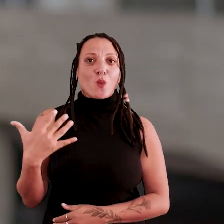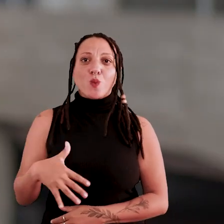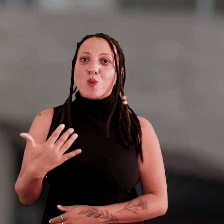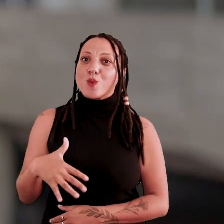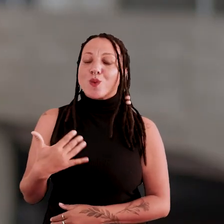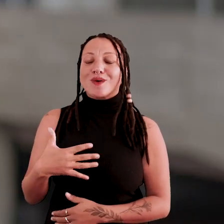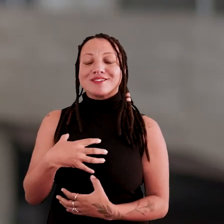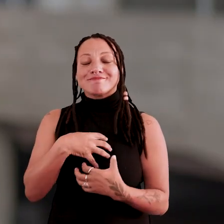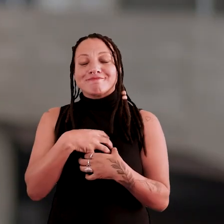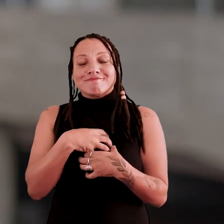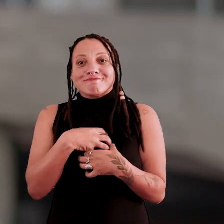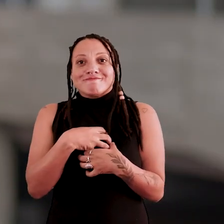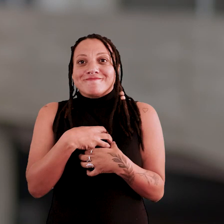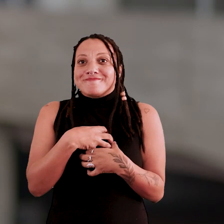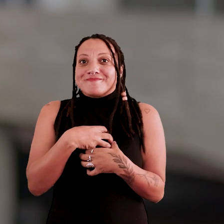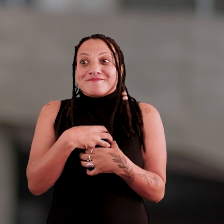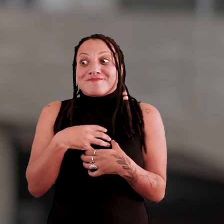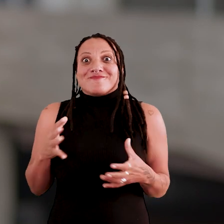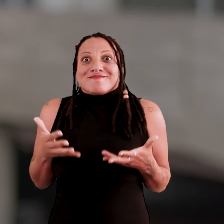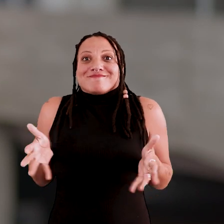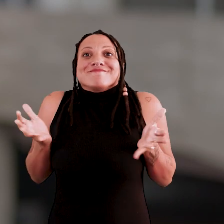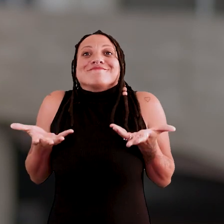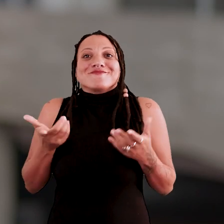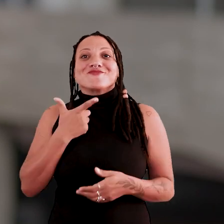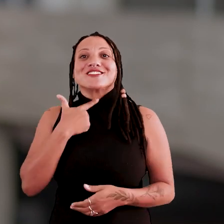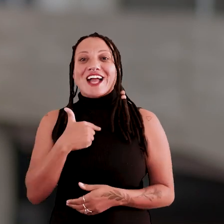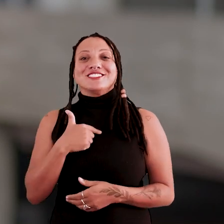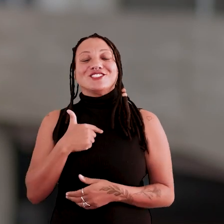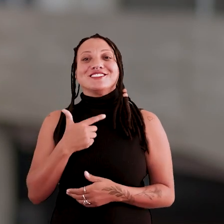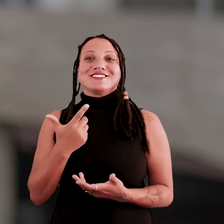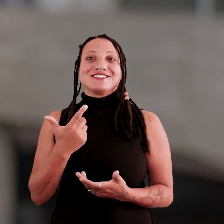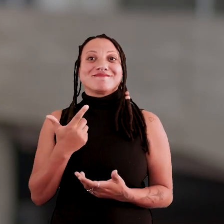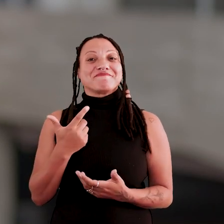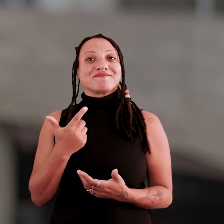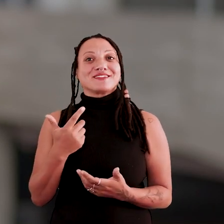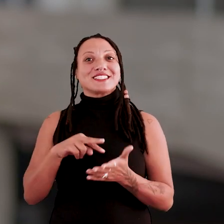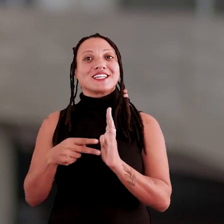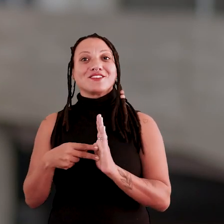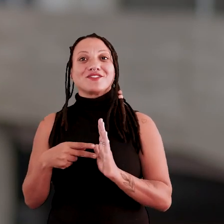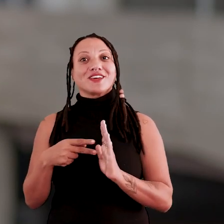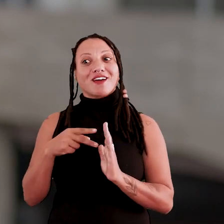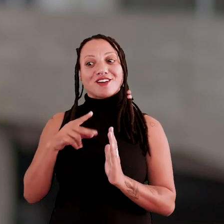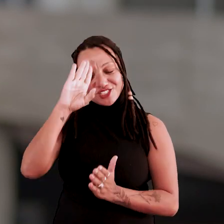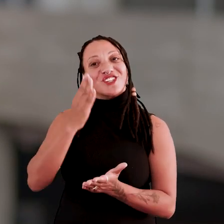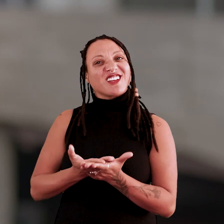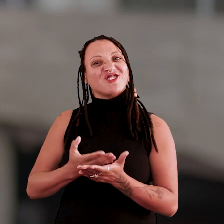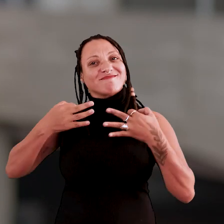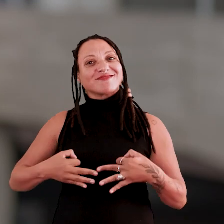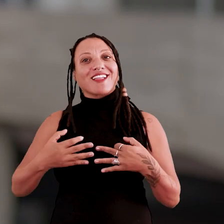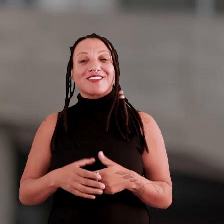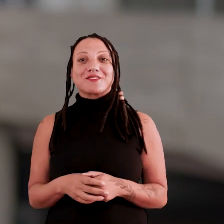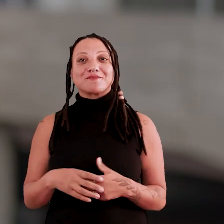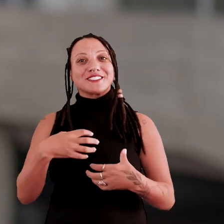estou vivendo agora, e acho que vai ser uma exposição muito bonita. Eu acho que a ideia, né, e o alcance que eu queria lá atrás, quando eu pensei